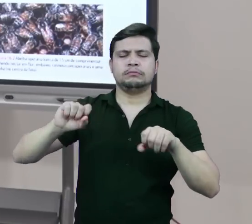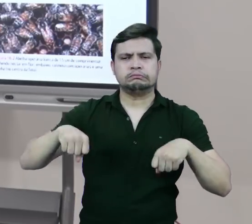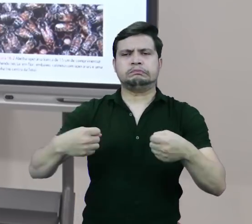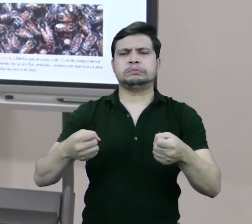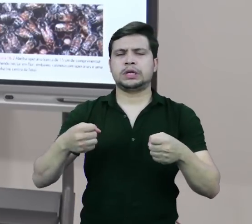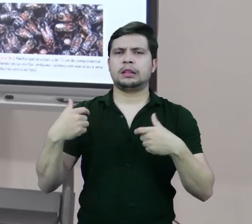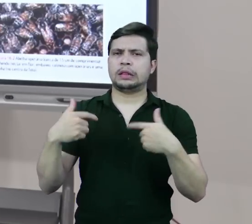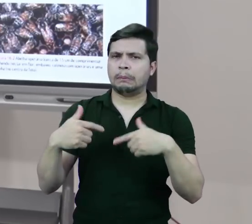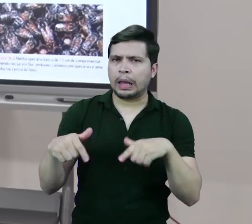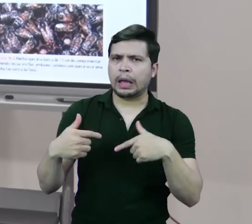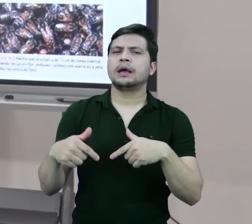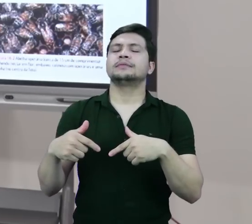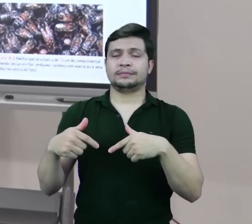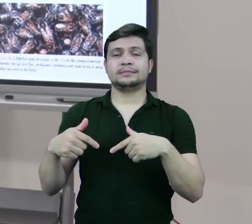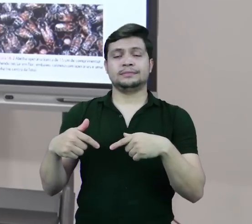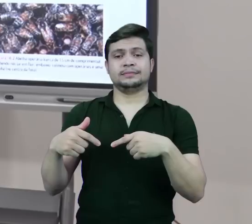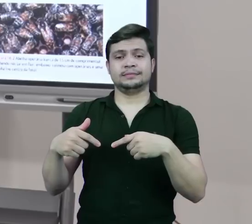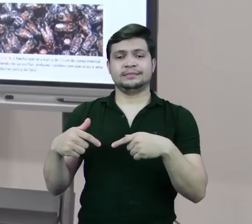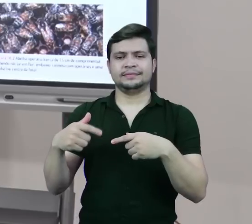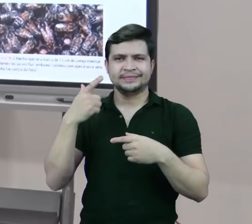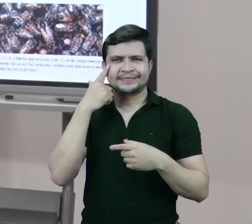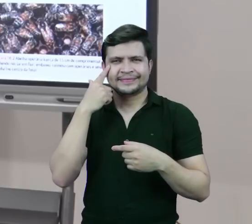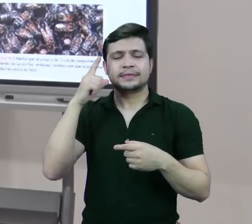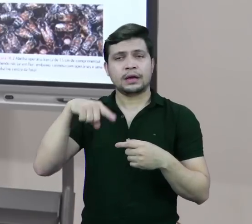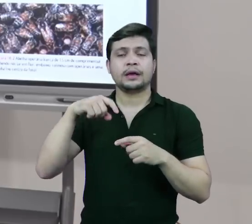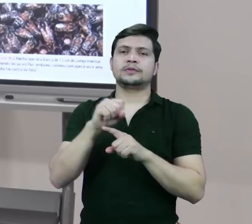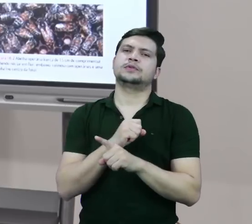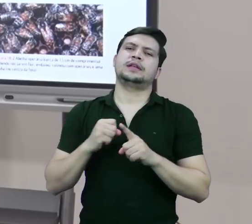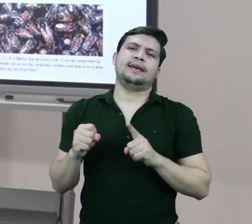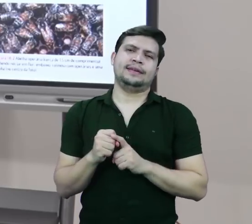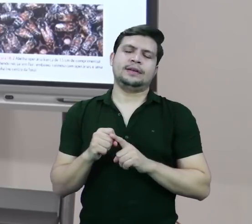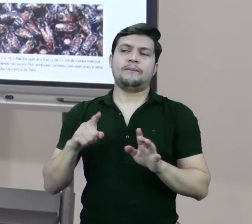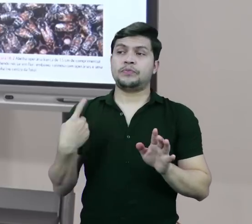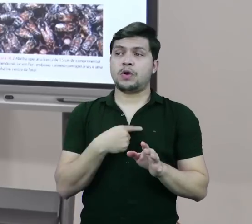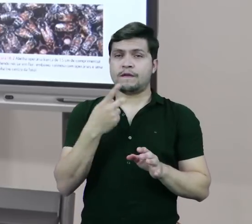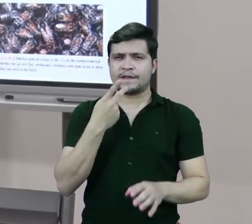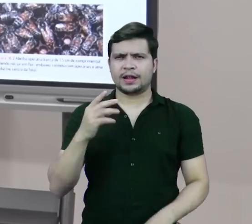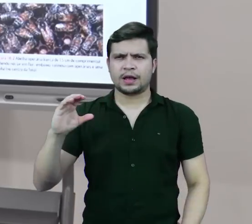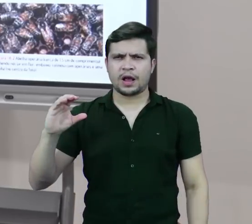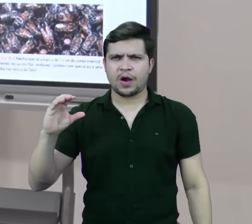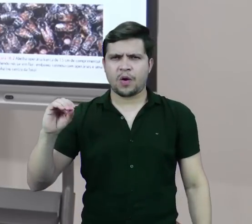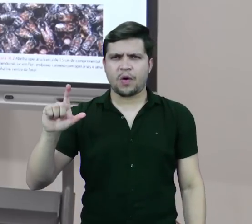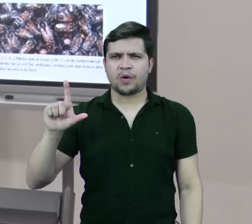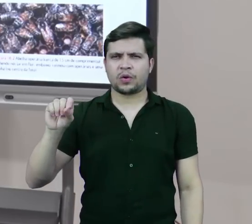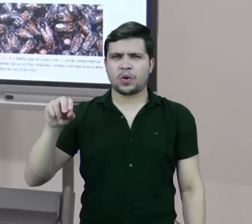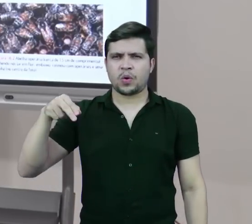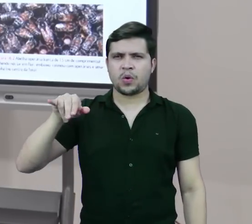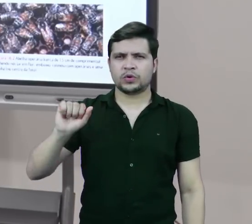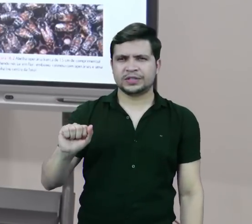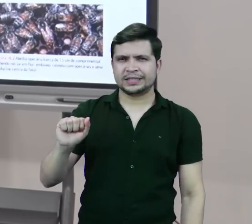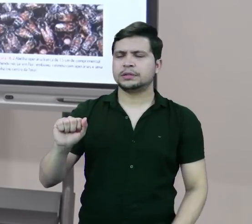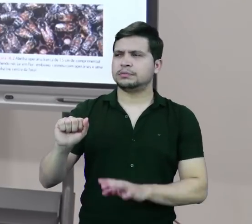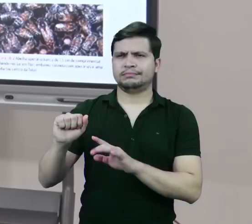gerencial dessa sociedade, né? A gente comumente fala colônia, né, mas esse termo